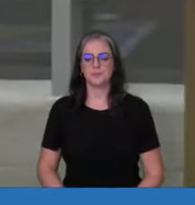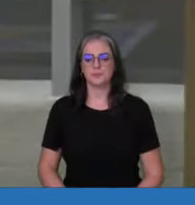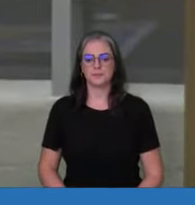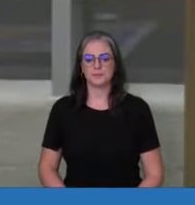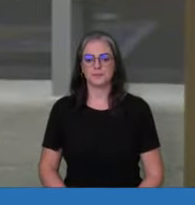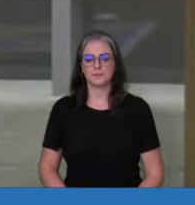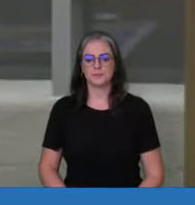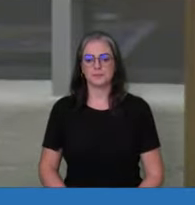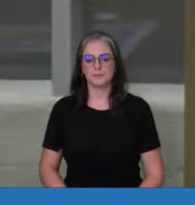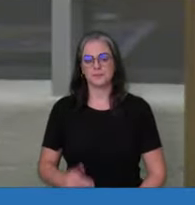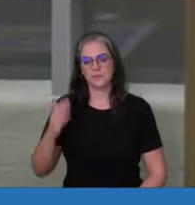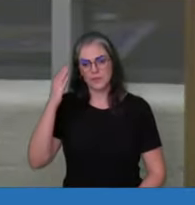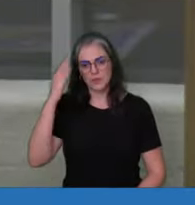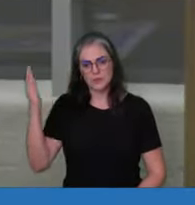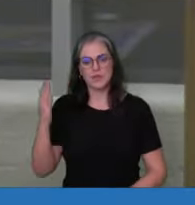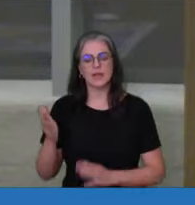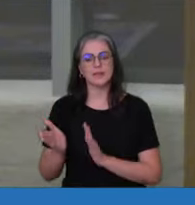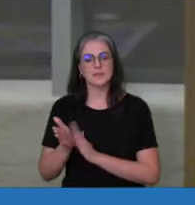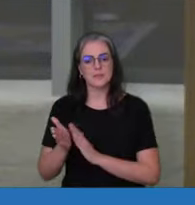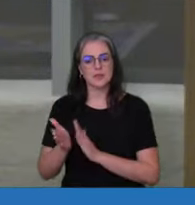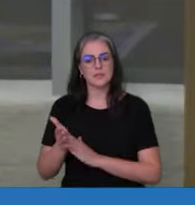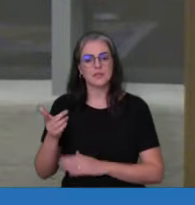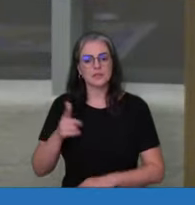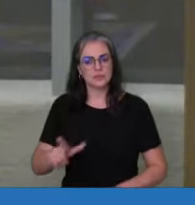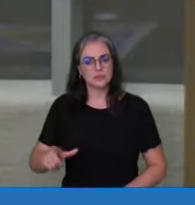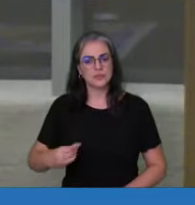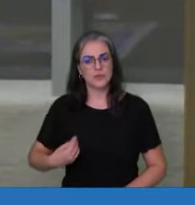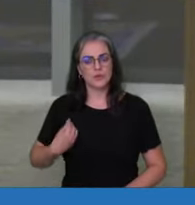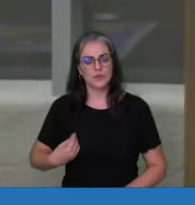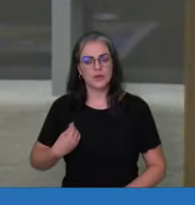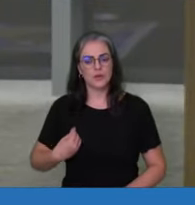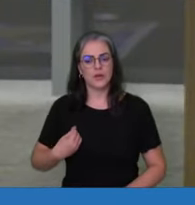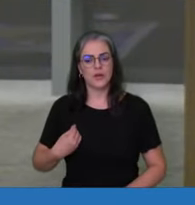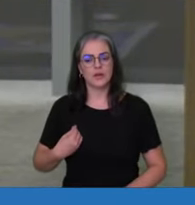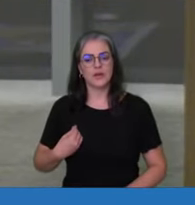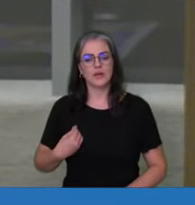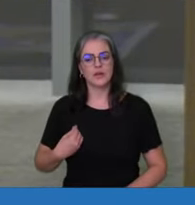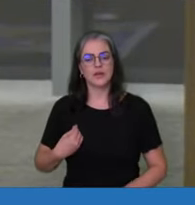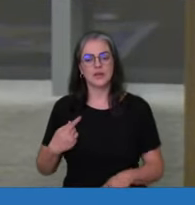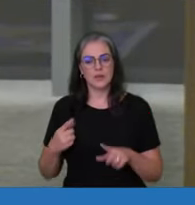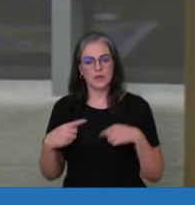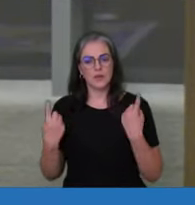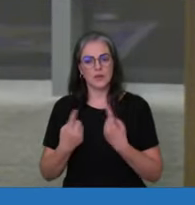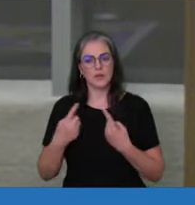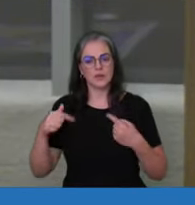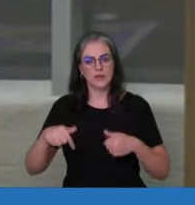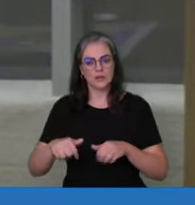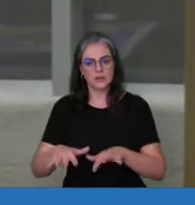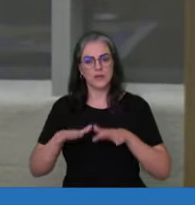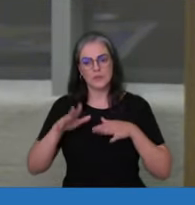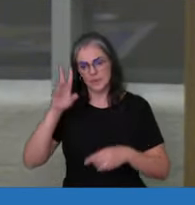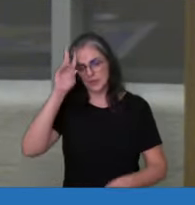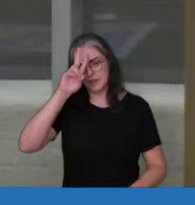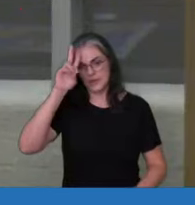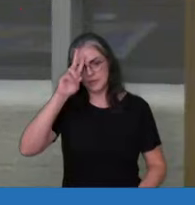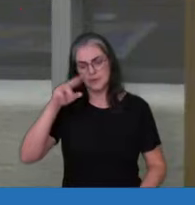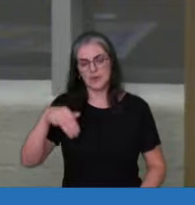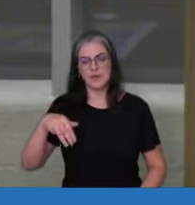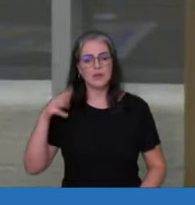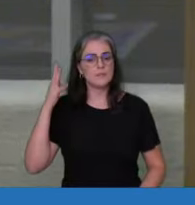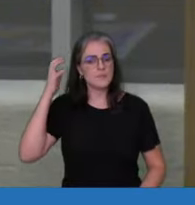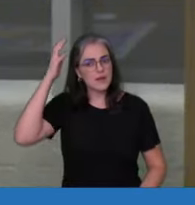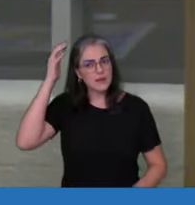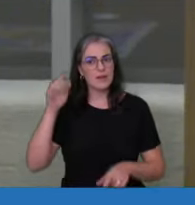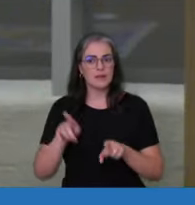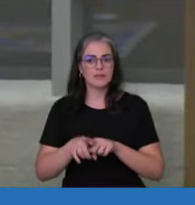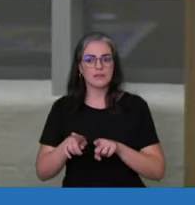Talíria. Parabéns por mais um ano nós nos reunirmos neste plenário para lembrar da memória de Marielle Anderson,